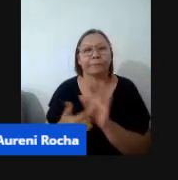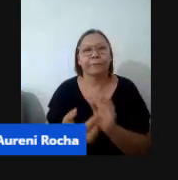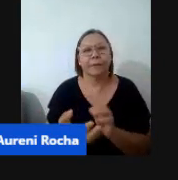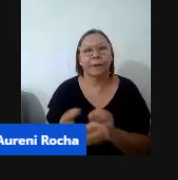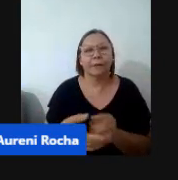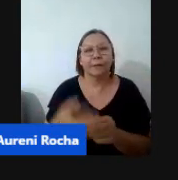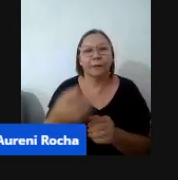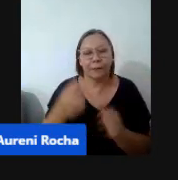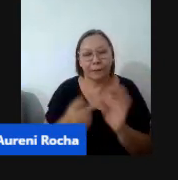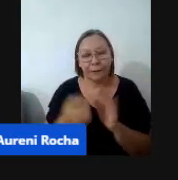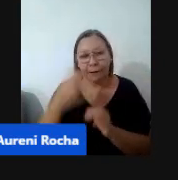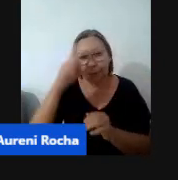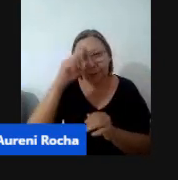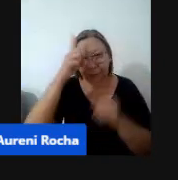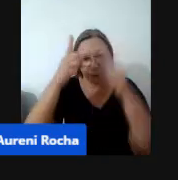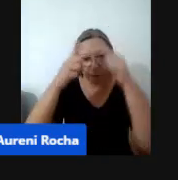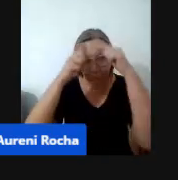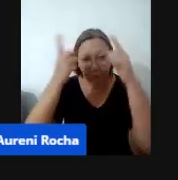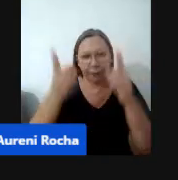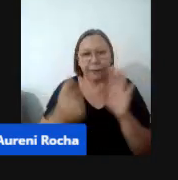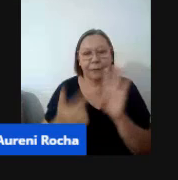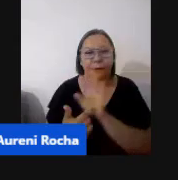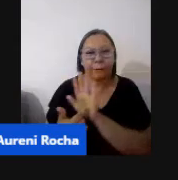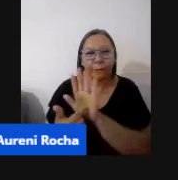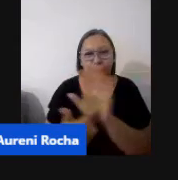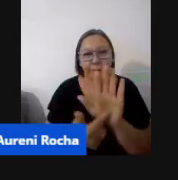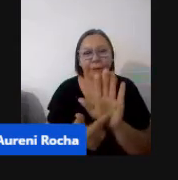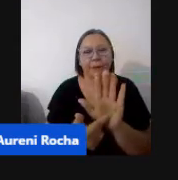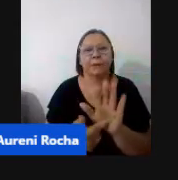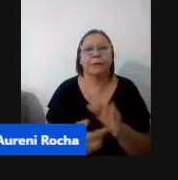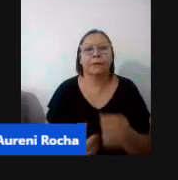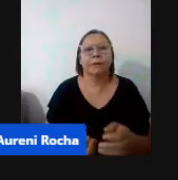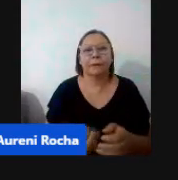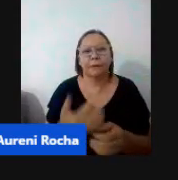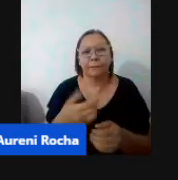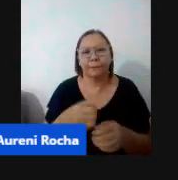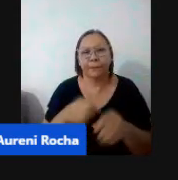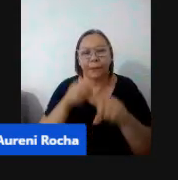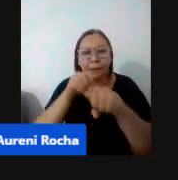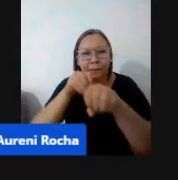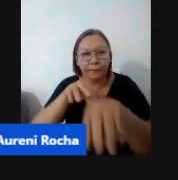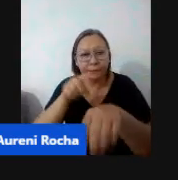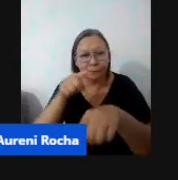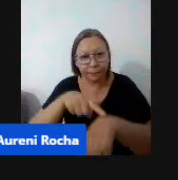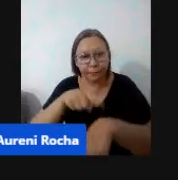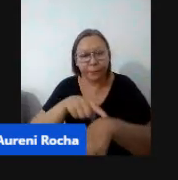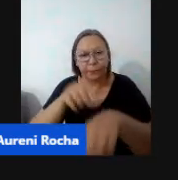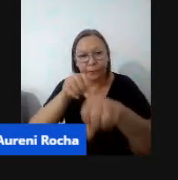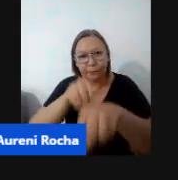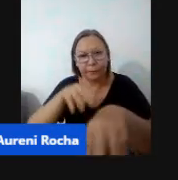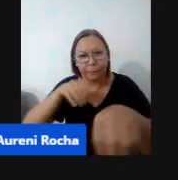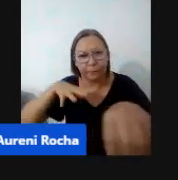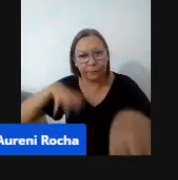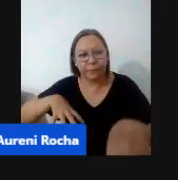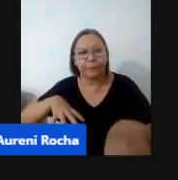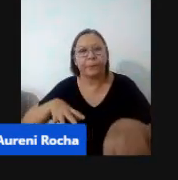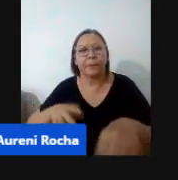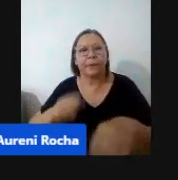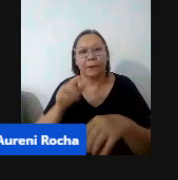prática pedagógica nesse momento de ensino remoto e também num futuro momento presencial.